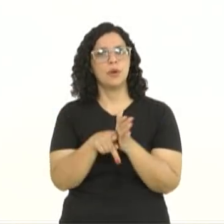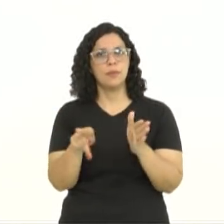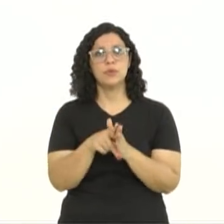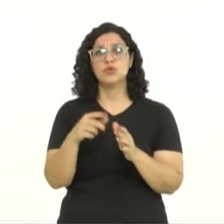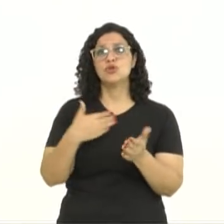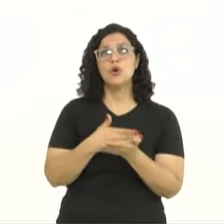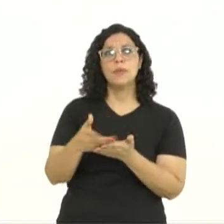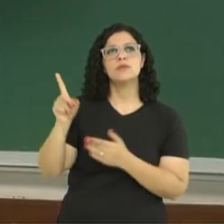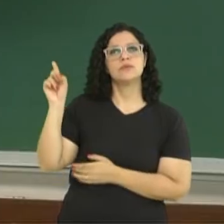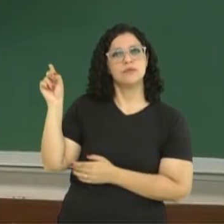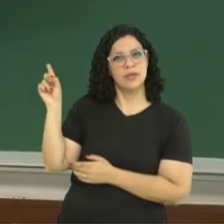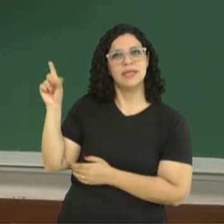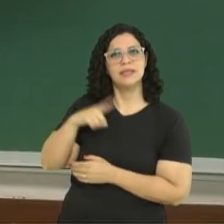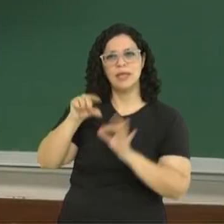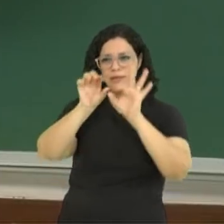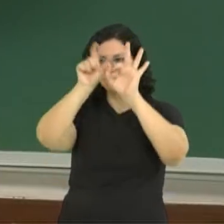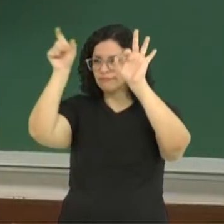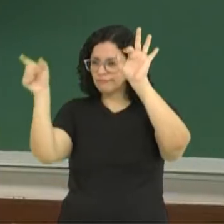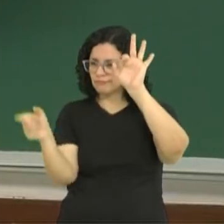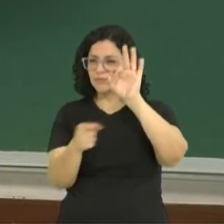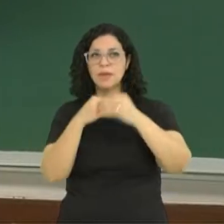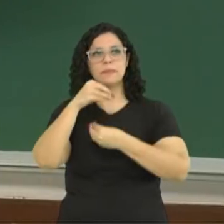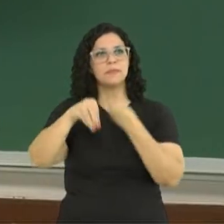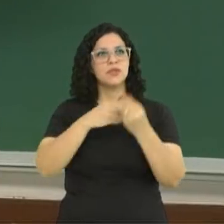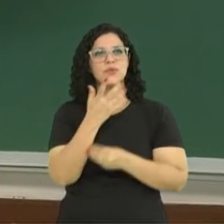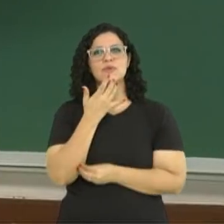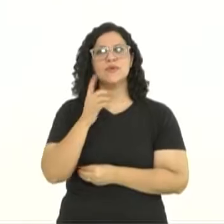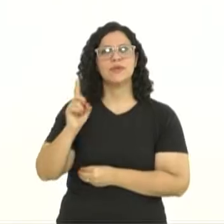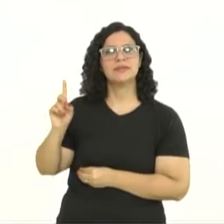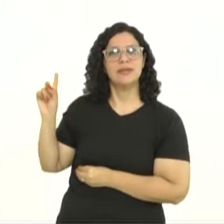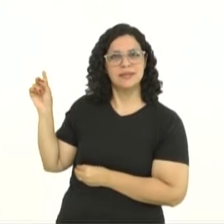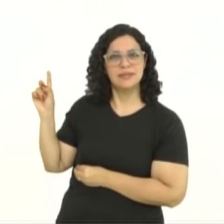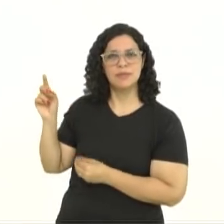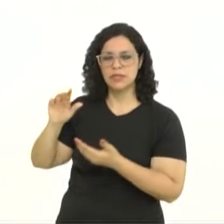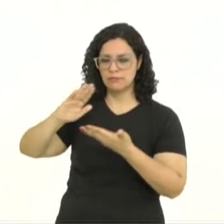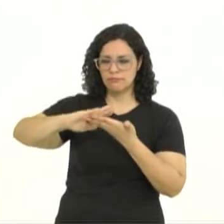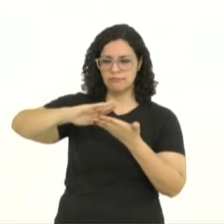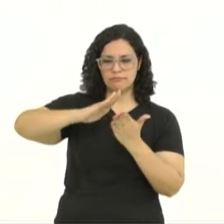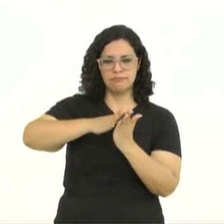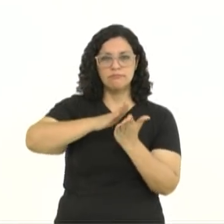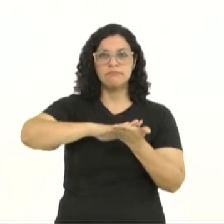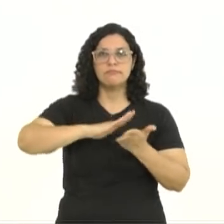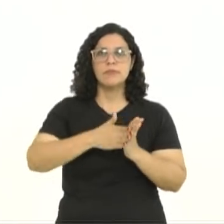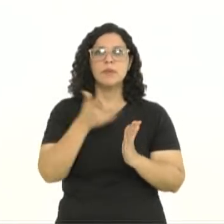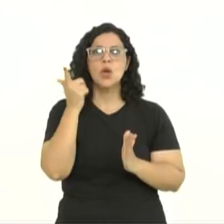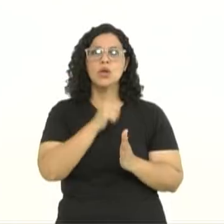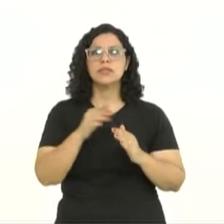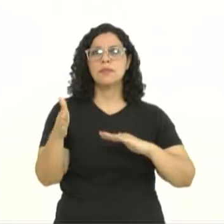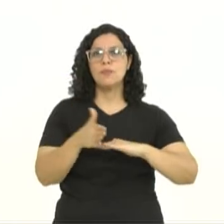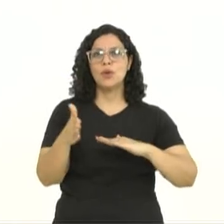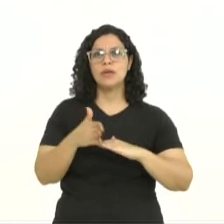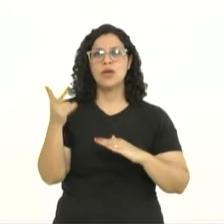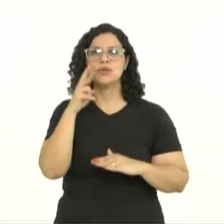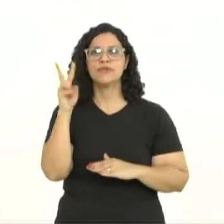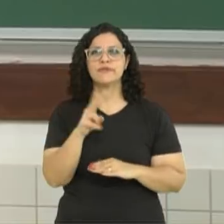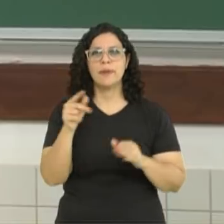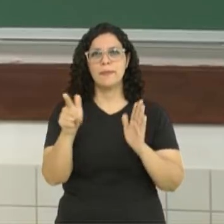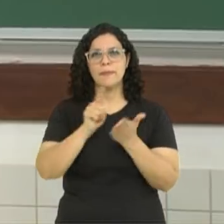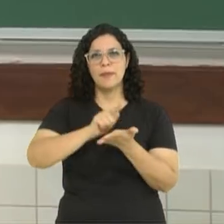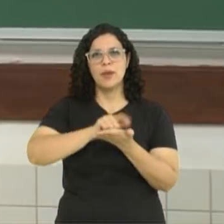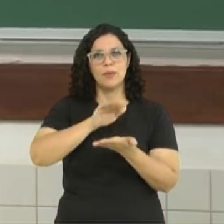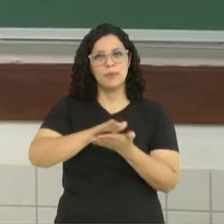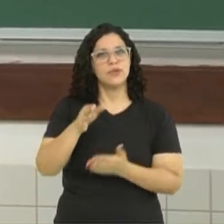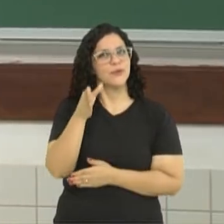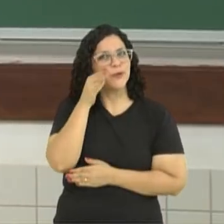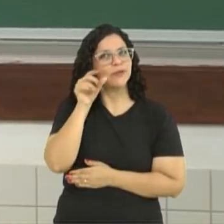temos aqui, dessas cores, só que sobrepondo para ter a impressão moderna que nós conhecemos hoje. Isso é